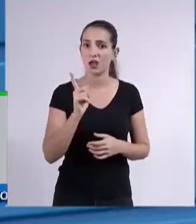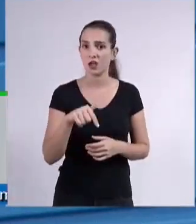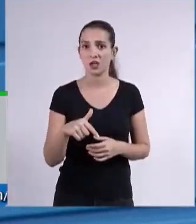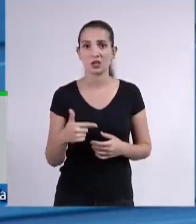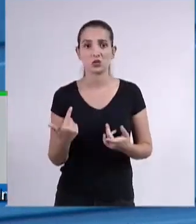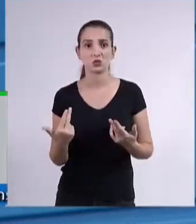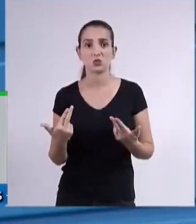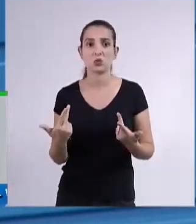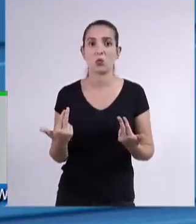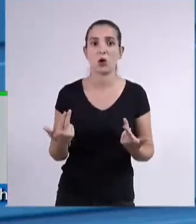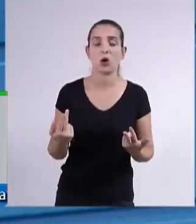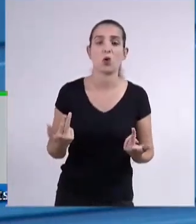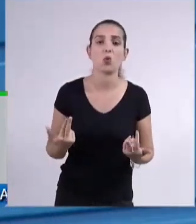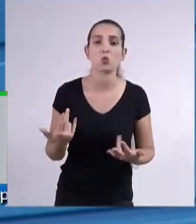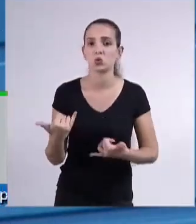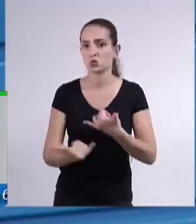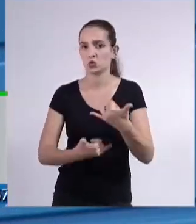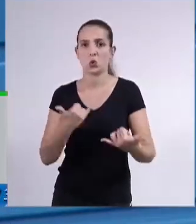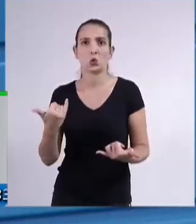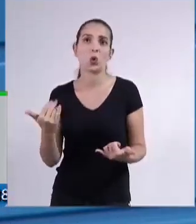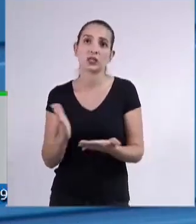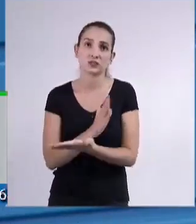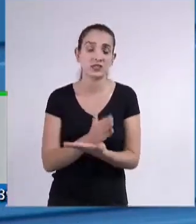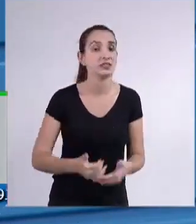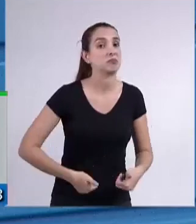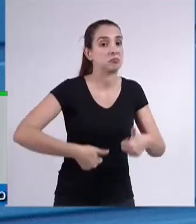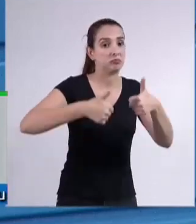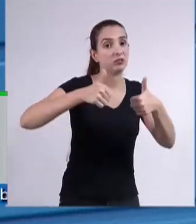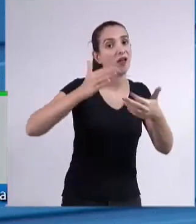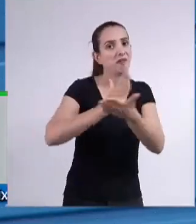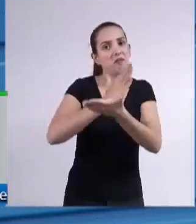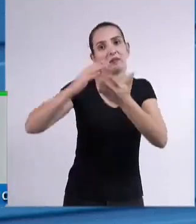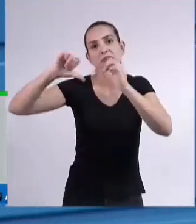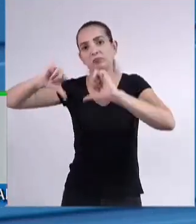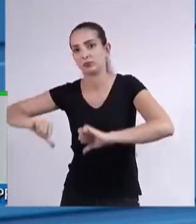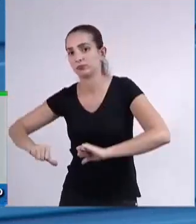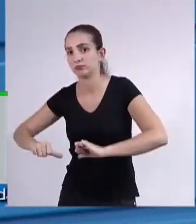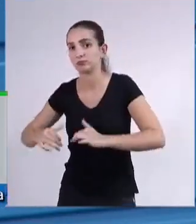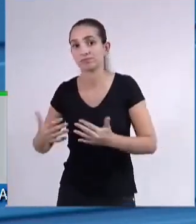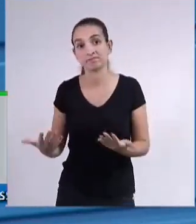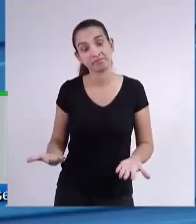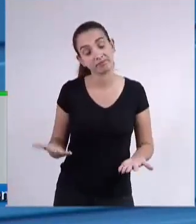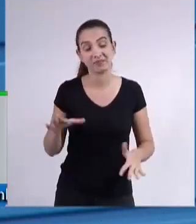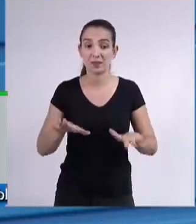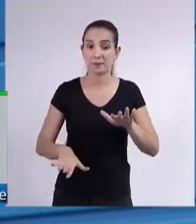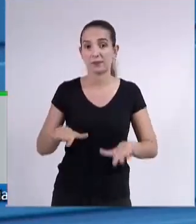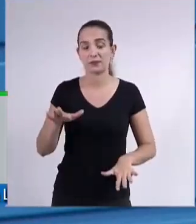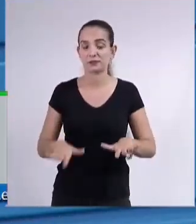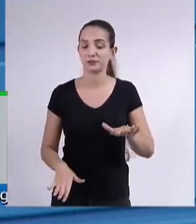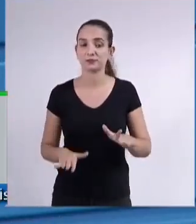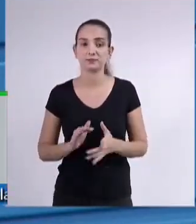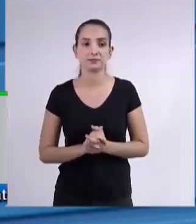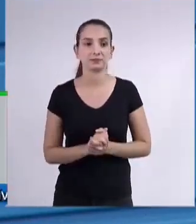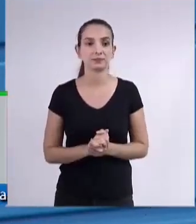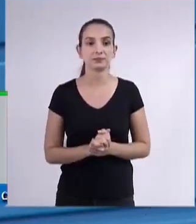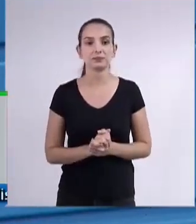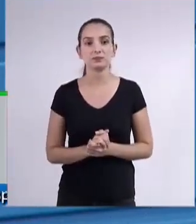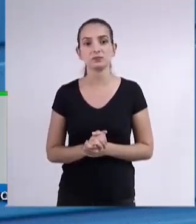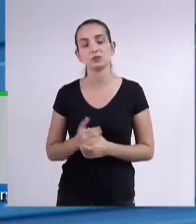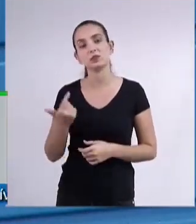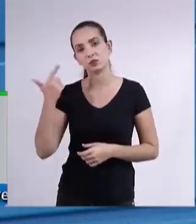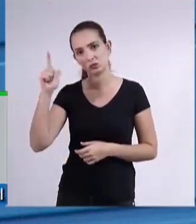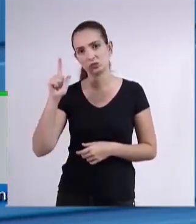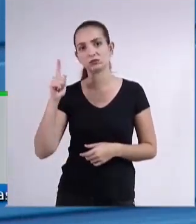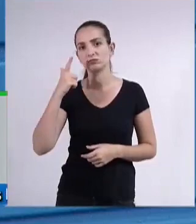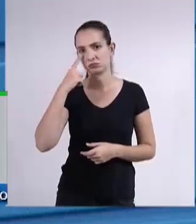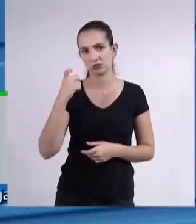pode também ter prejuízo. É assim na vida, aliás, a gente nunca só ganha e a gente nunca só perde. Outra coisa interessante